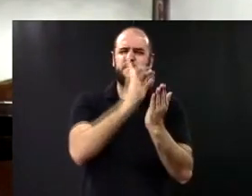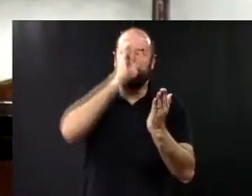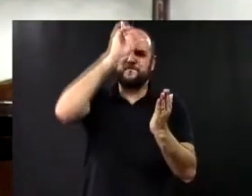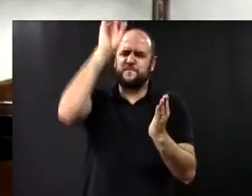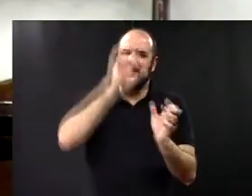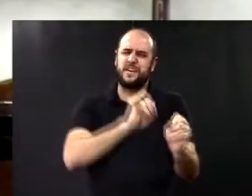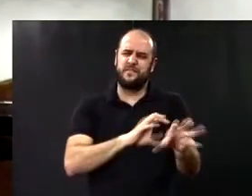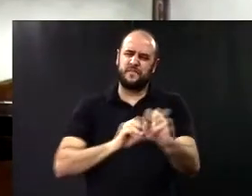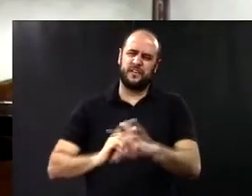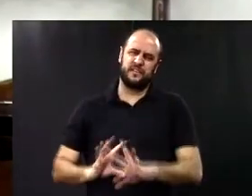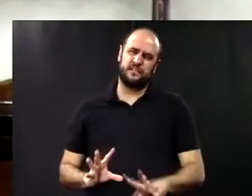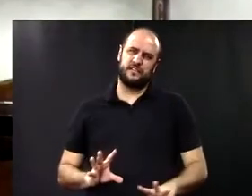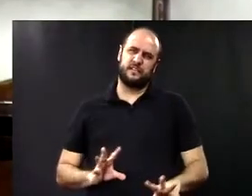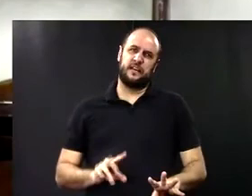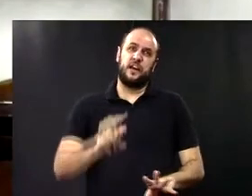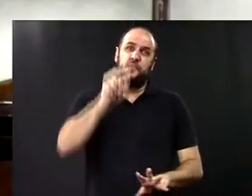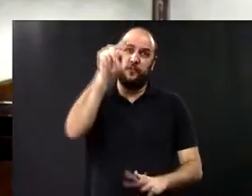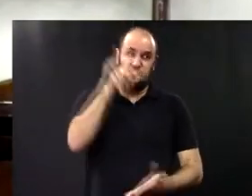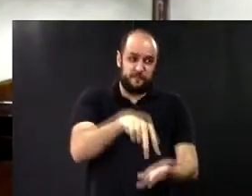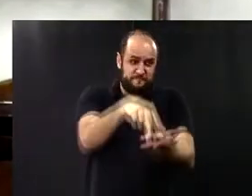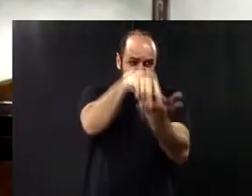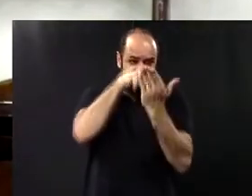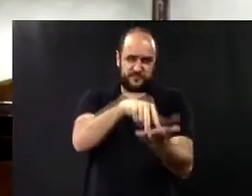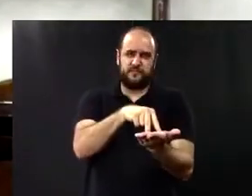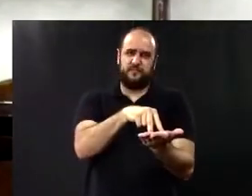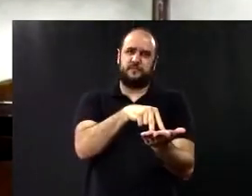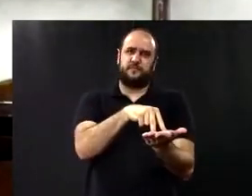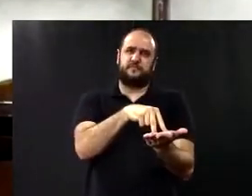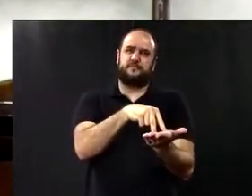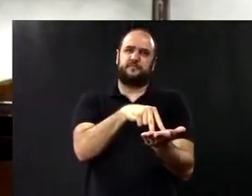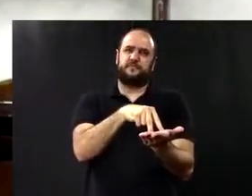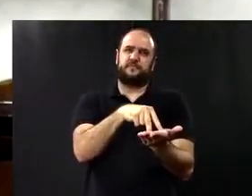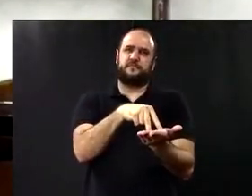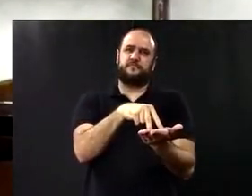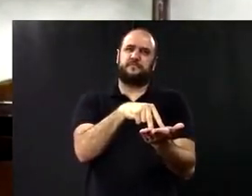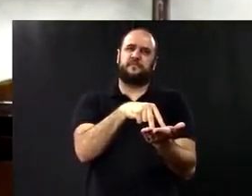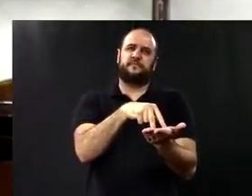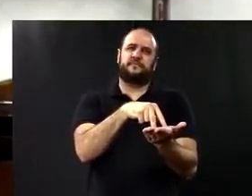não volte a cair nesses mesmos erros.